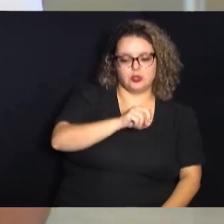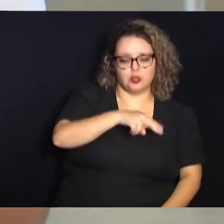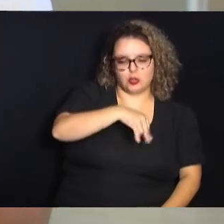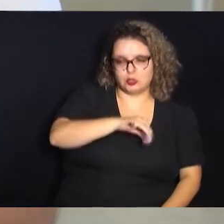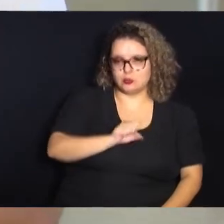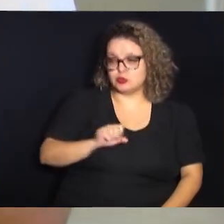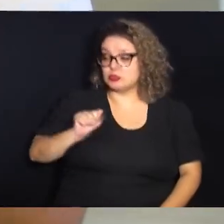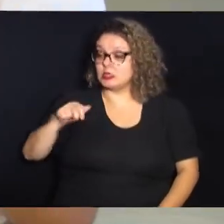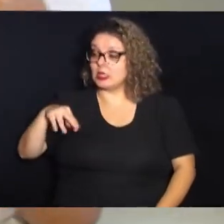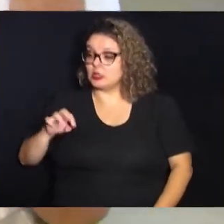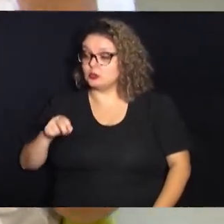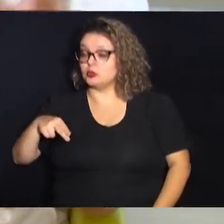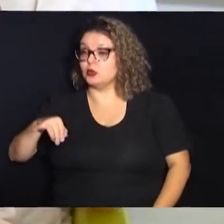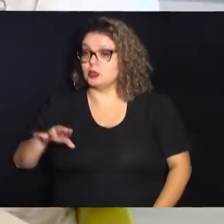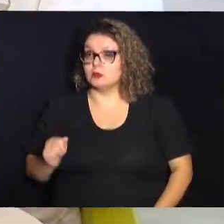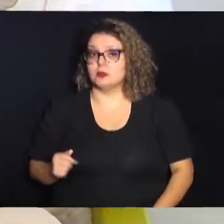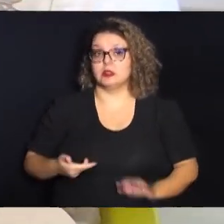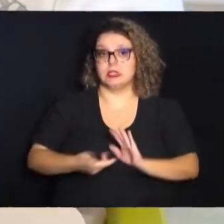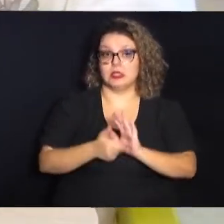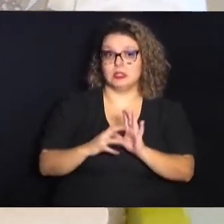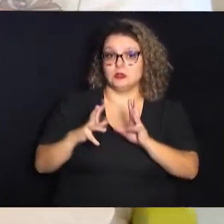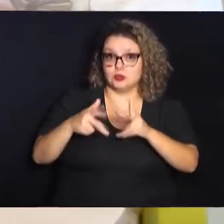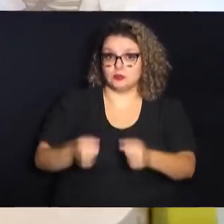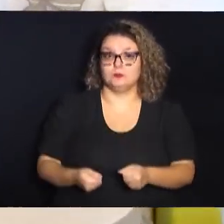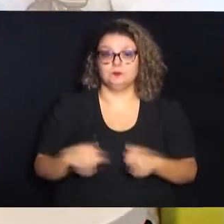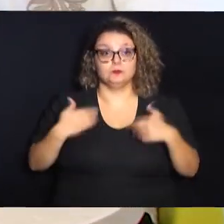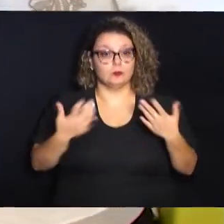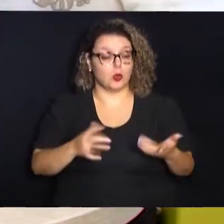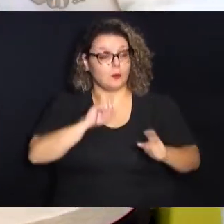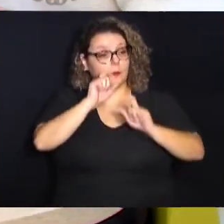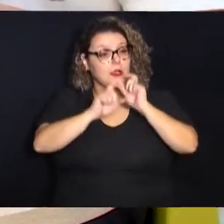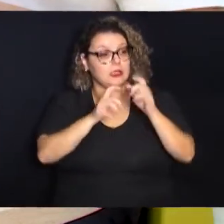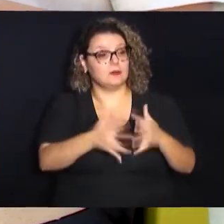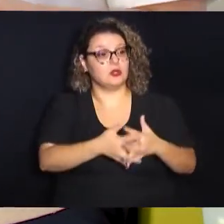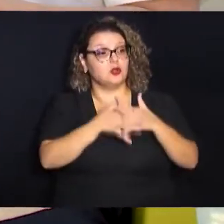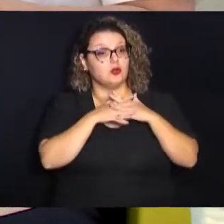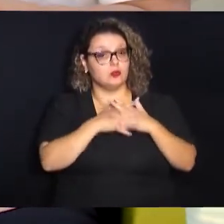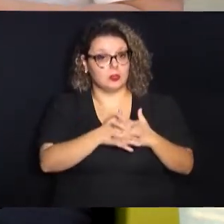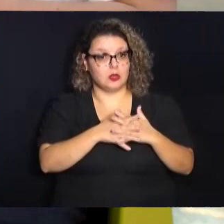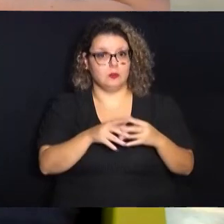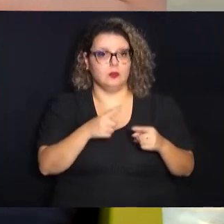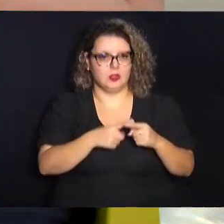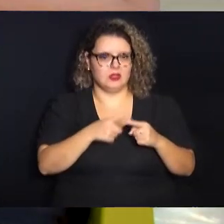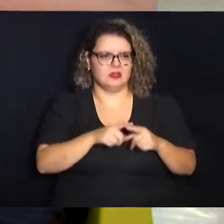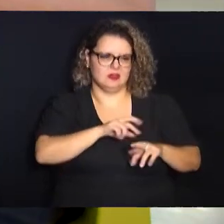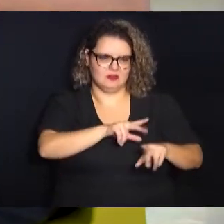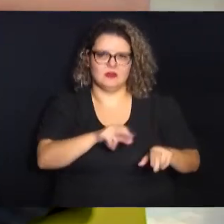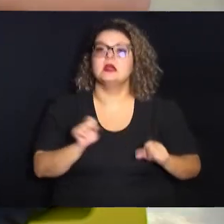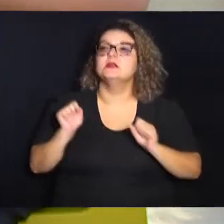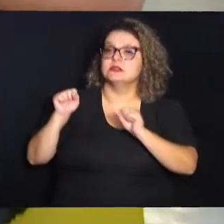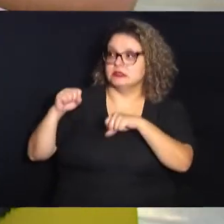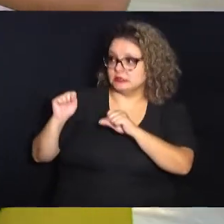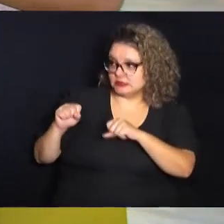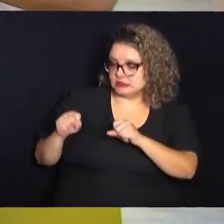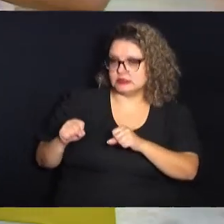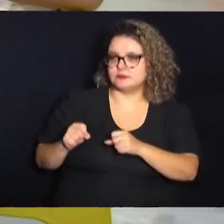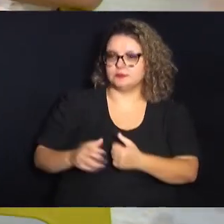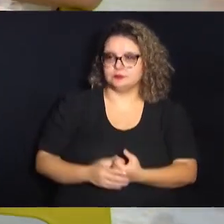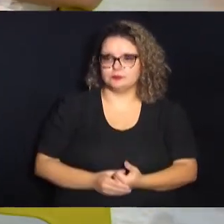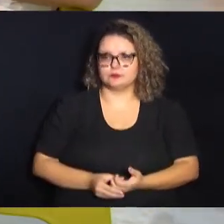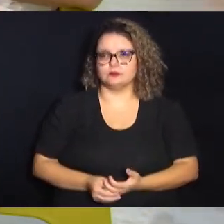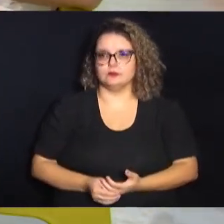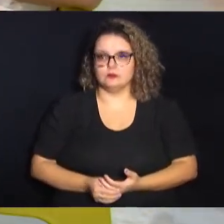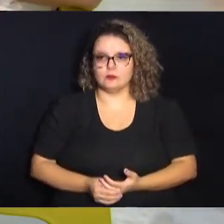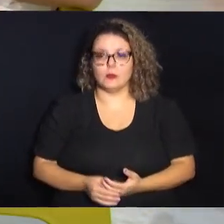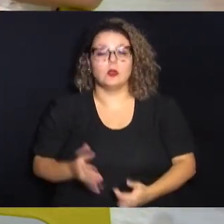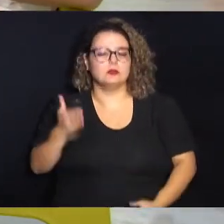antônimos daquela significação. Bom, palavras que confundem, porque tem bastante, né, professor? Uma aí que está